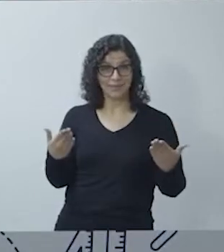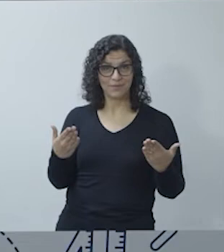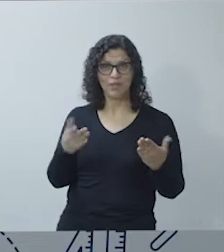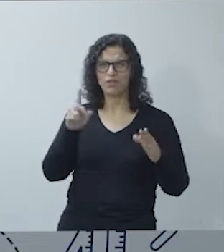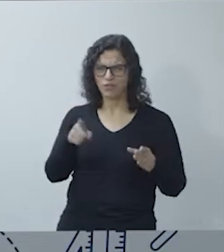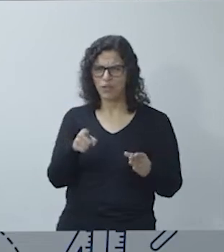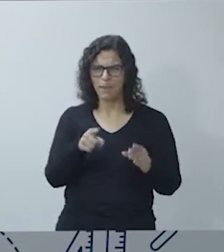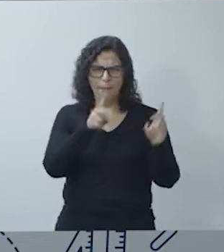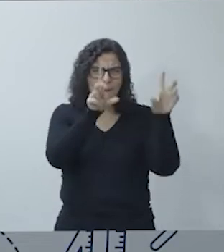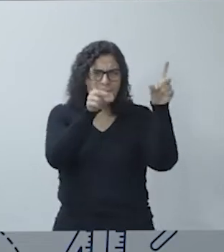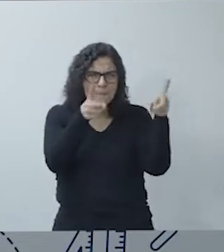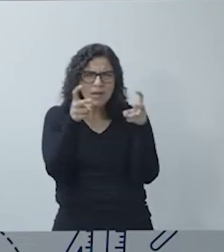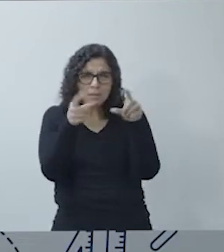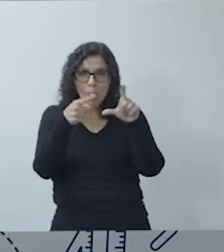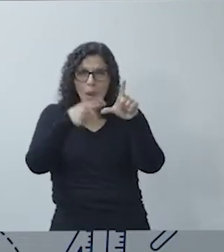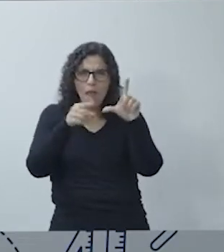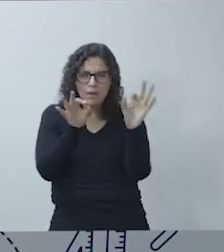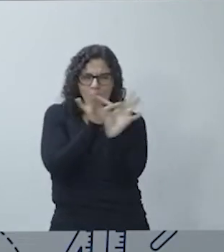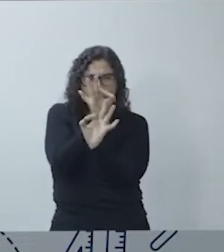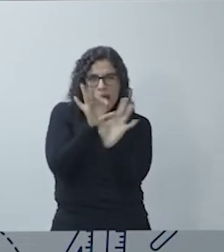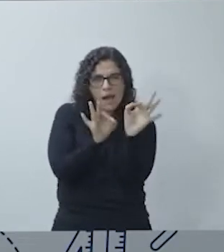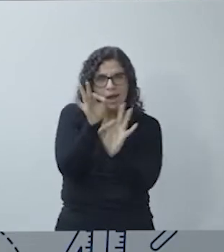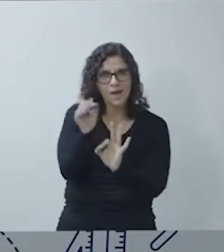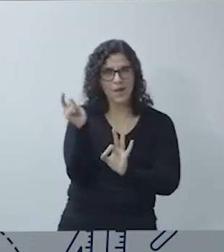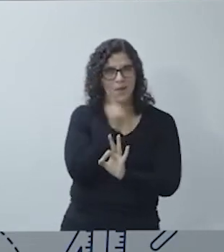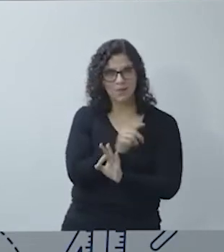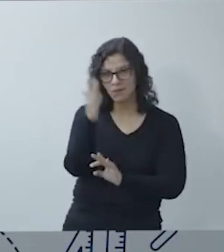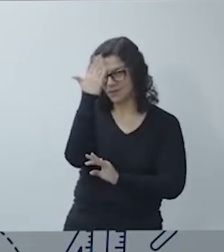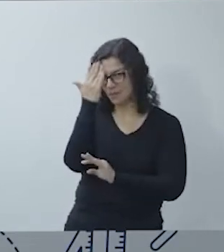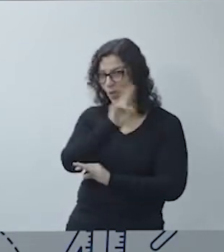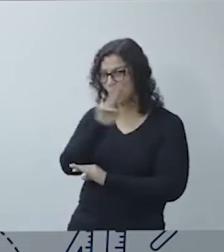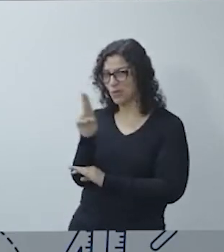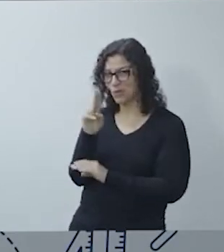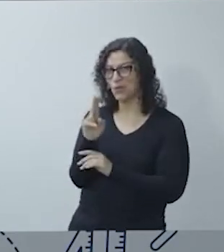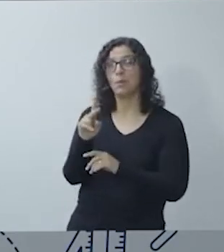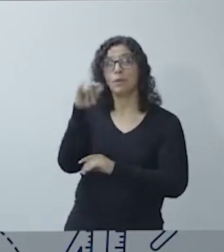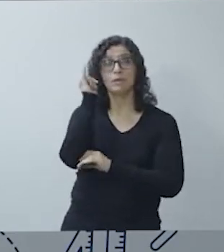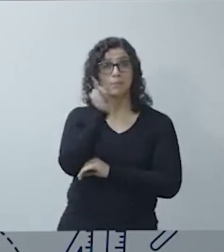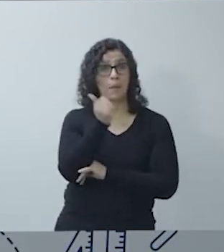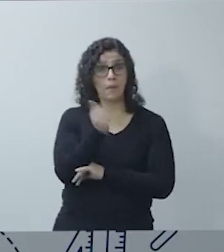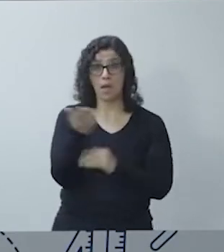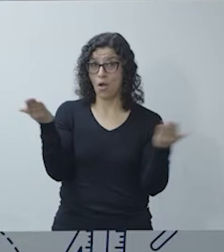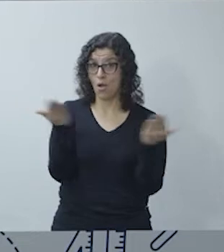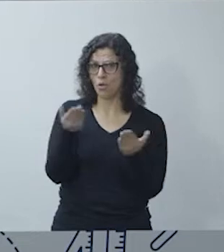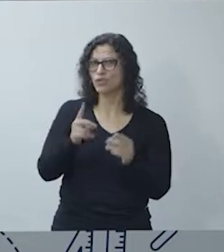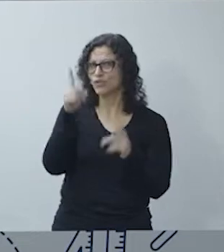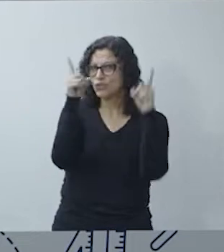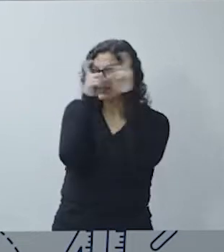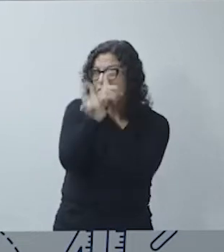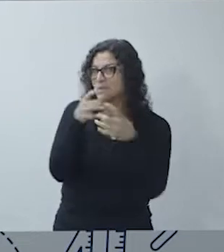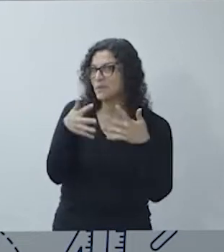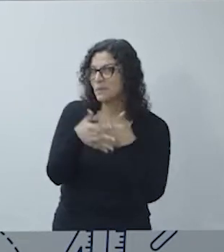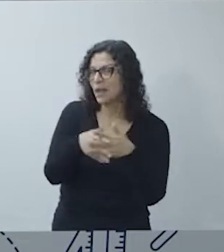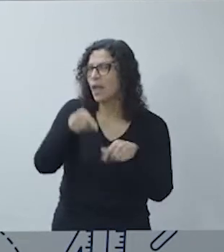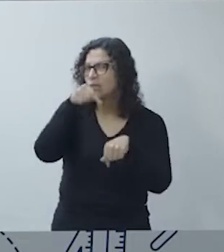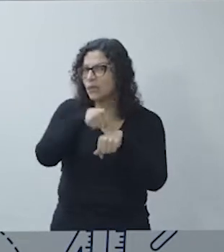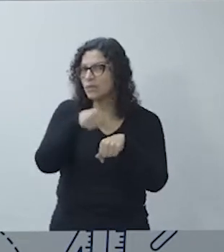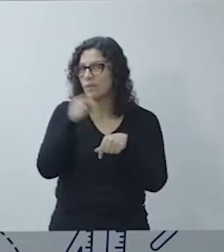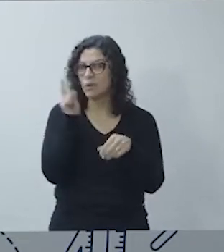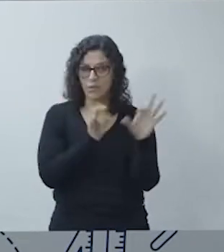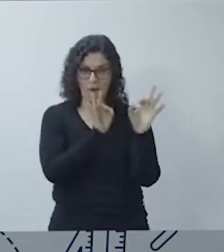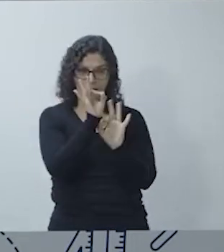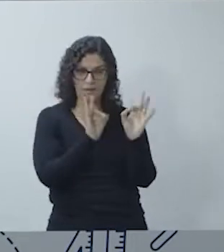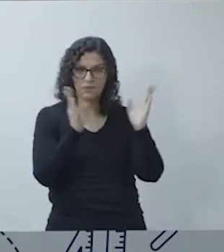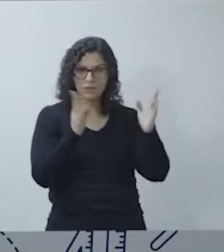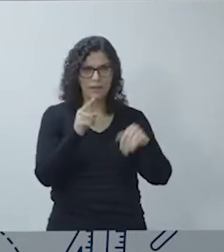Então, será que você conseguiu descobrir aí um título do nosso conto? Ficou difícil? Deu tempo para você